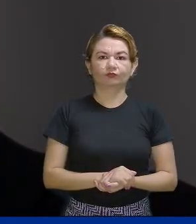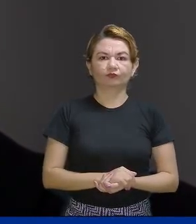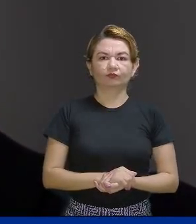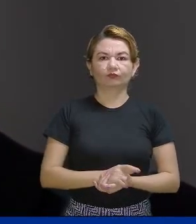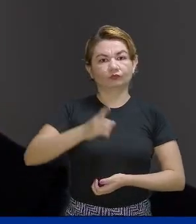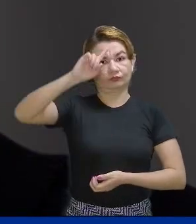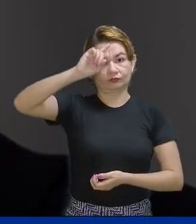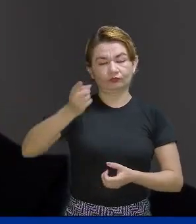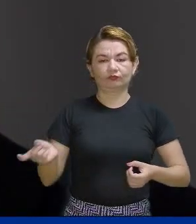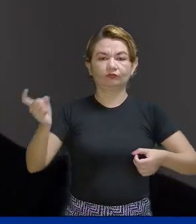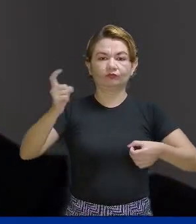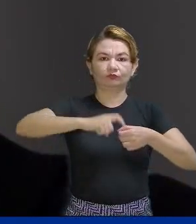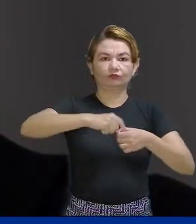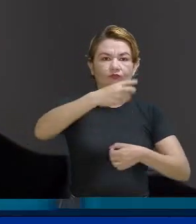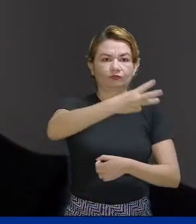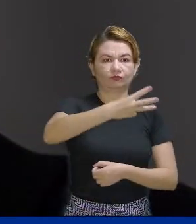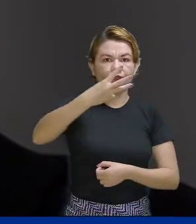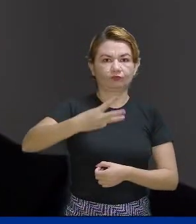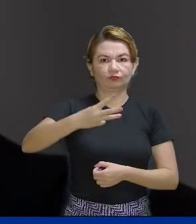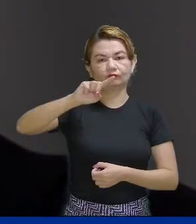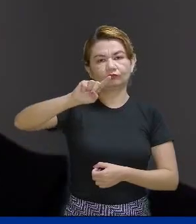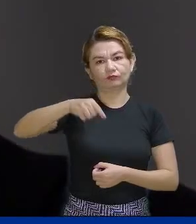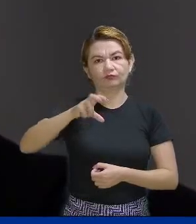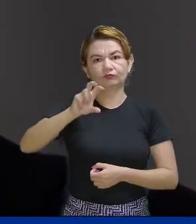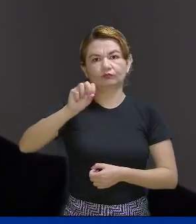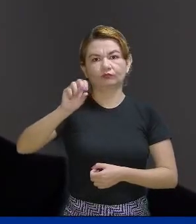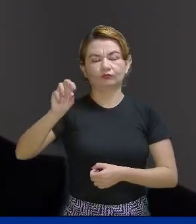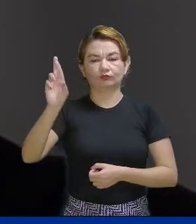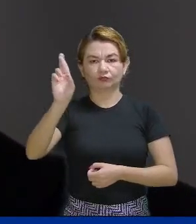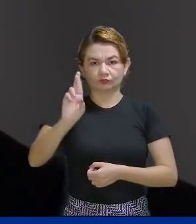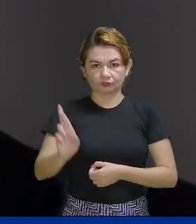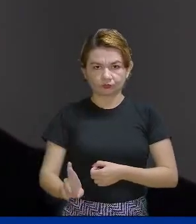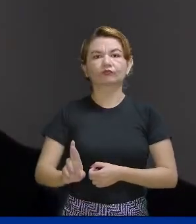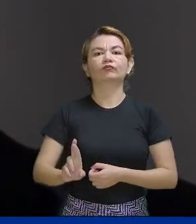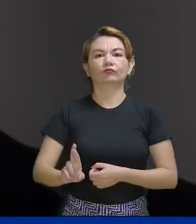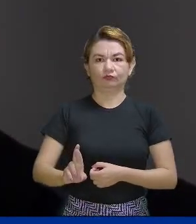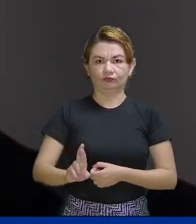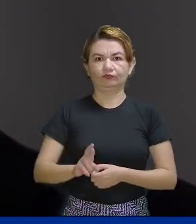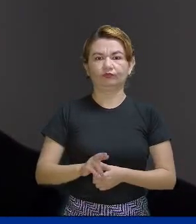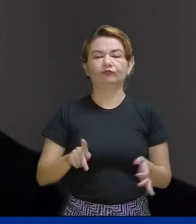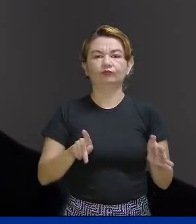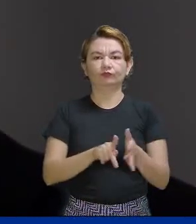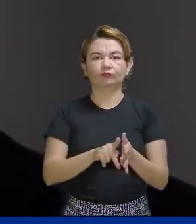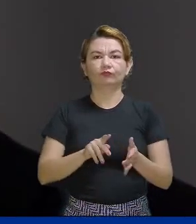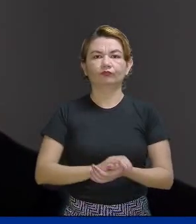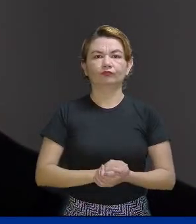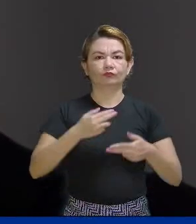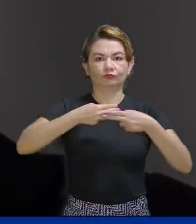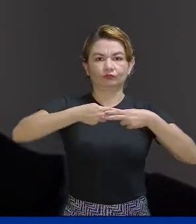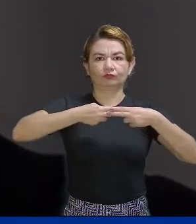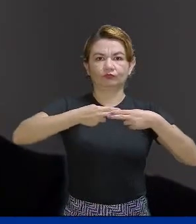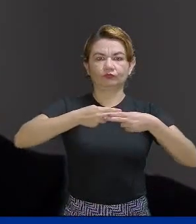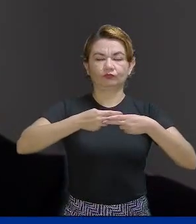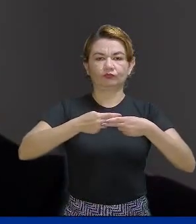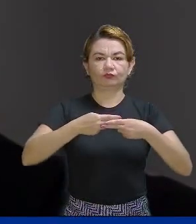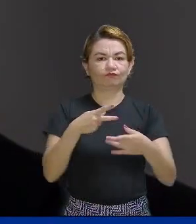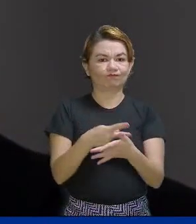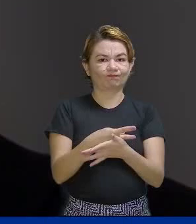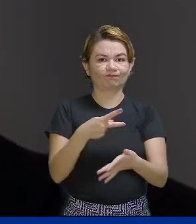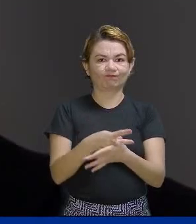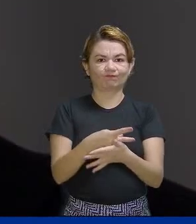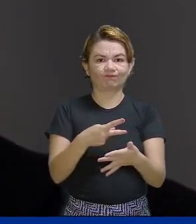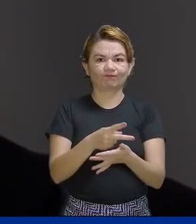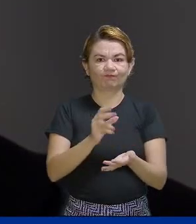a devolução de R$ 33.500 ao Tesouro Nacional referente à utilização irregular de